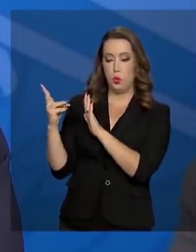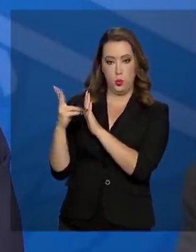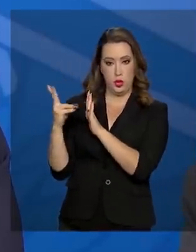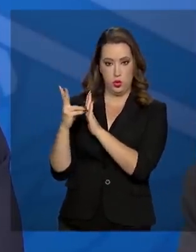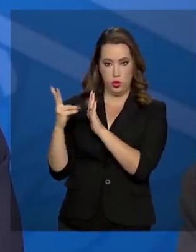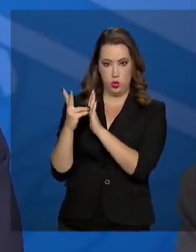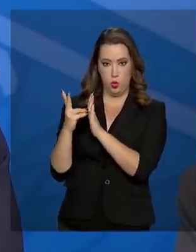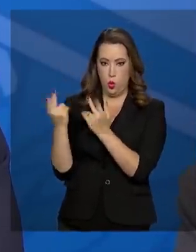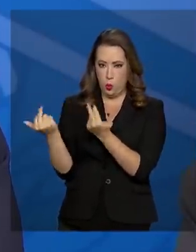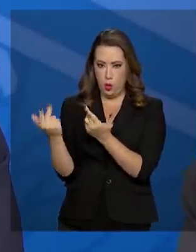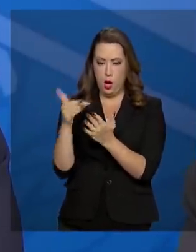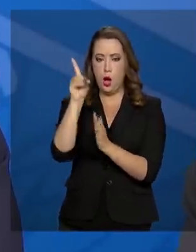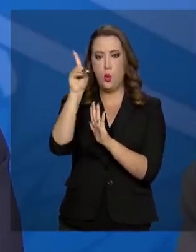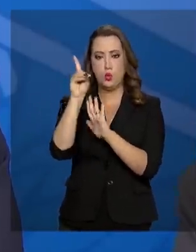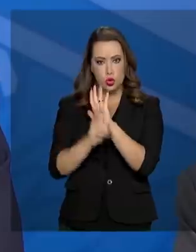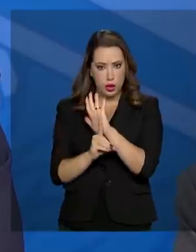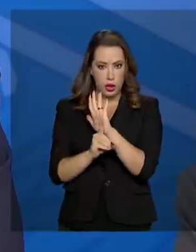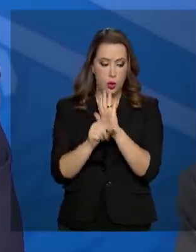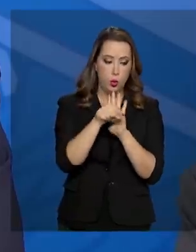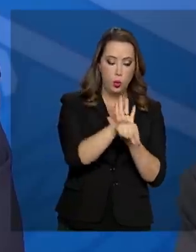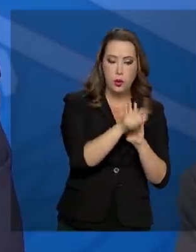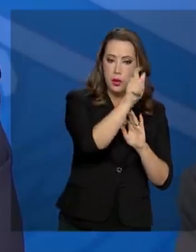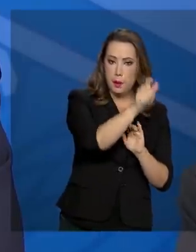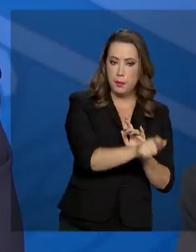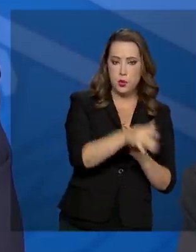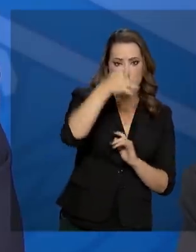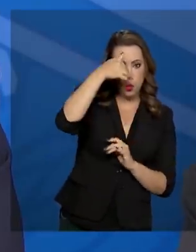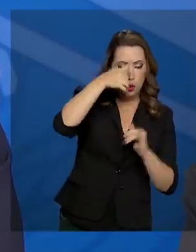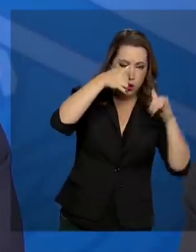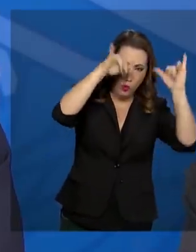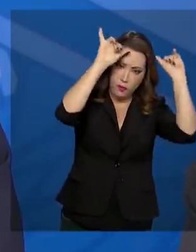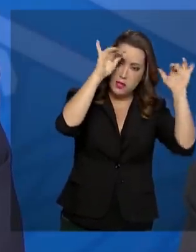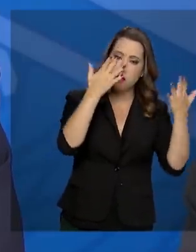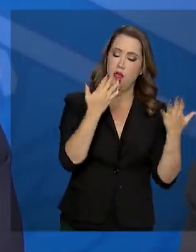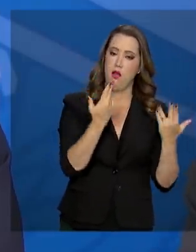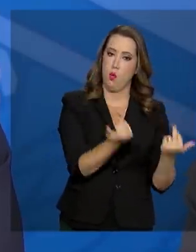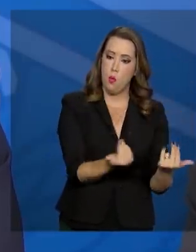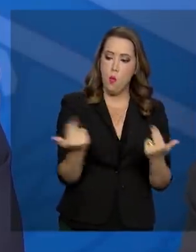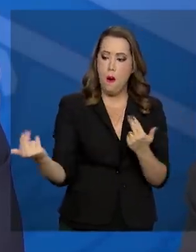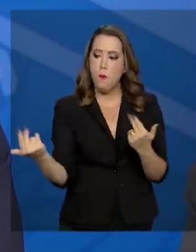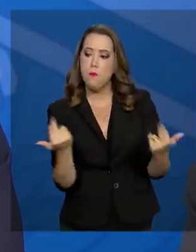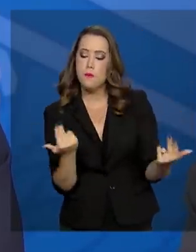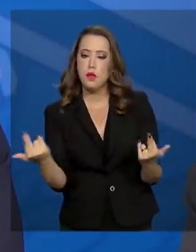de um fazendeiro para tá arrendar a garimpar